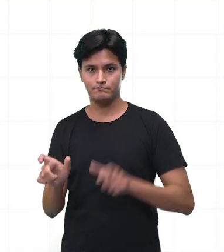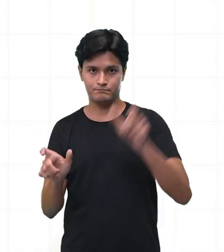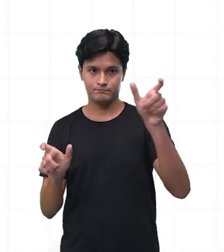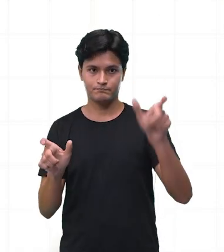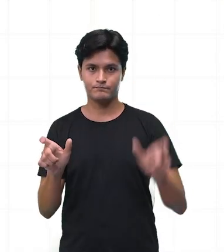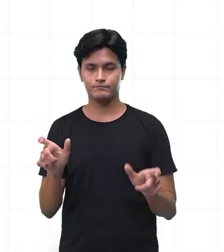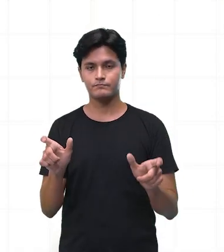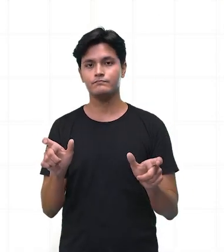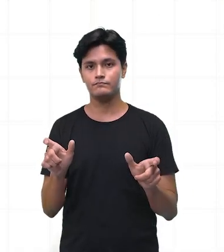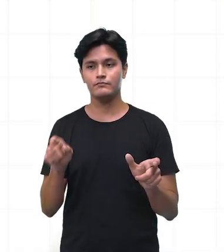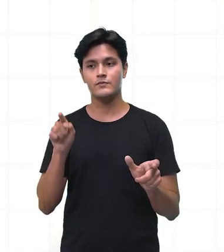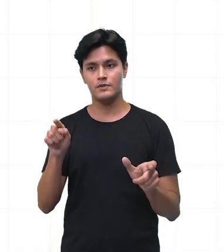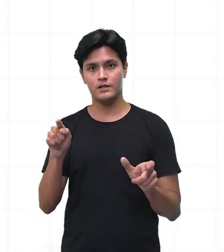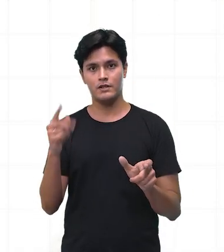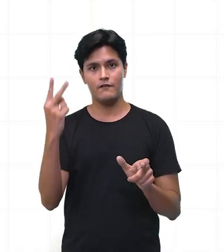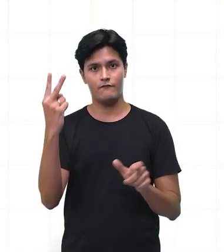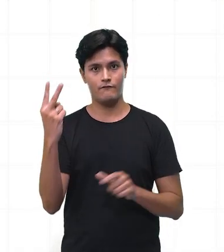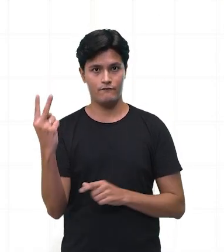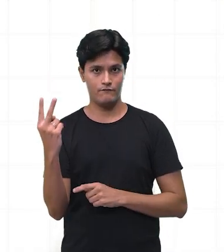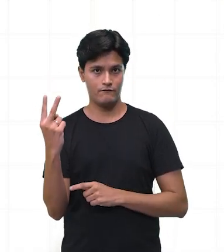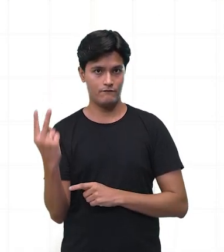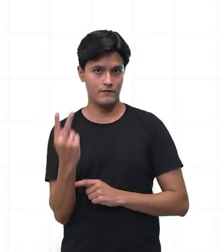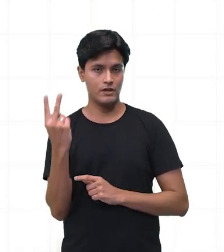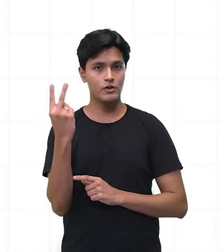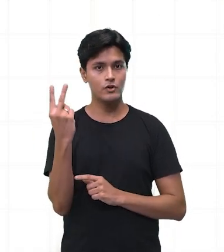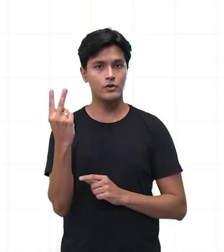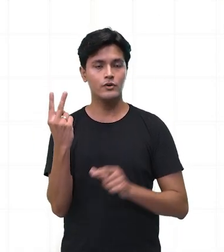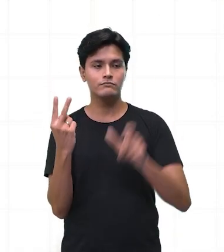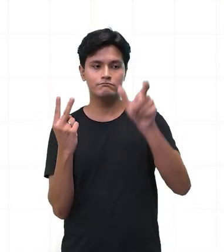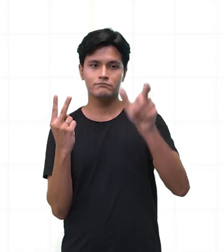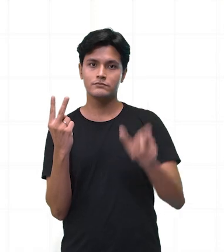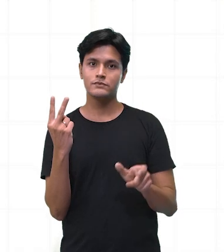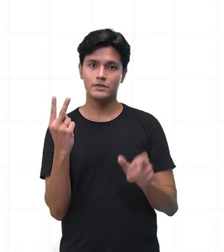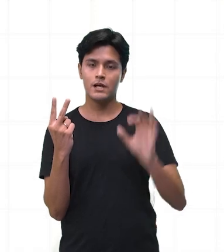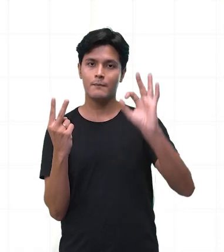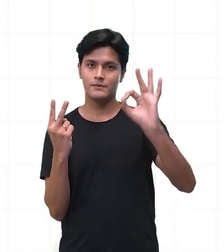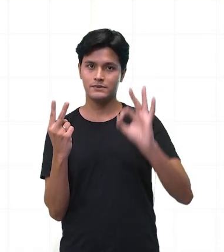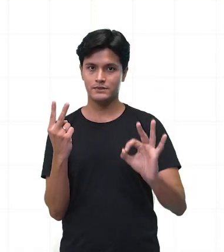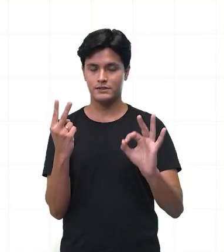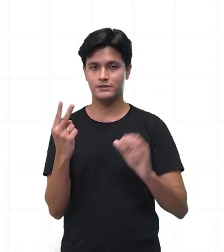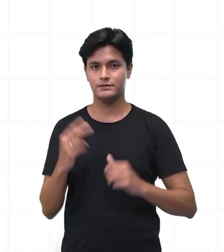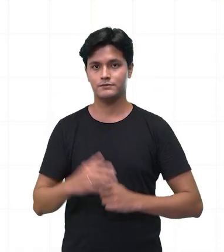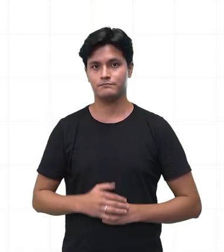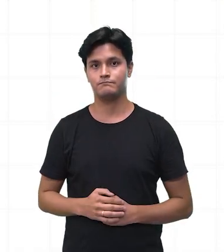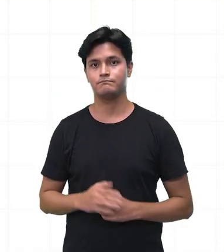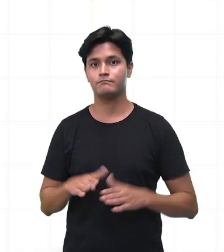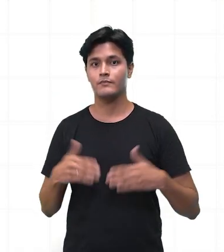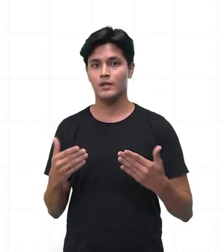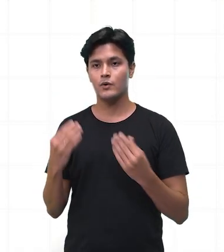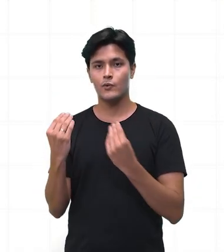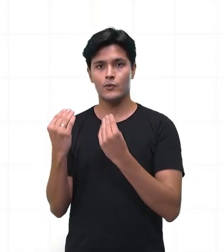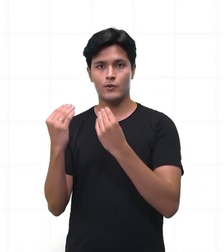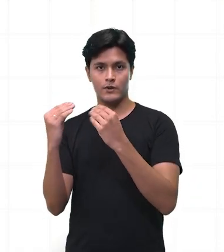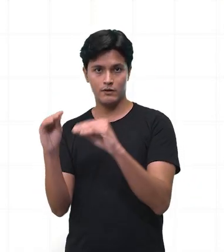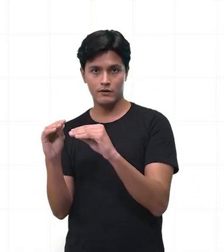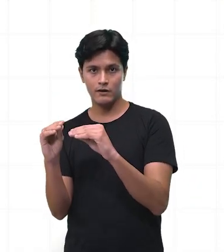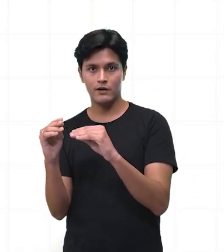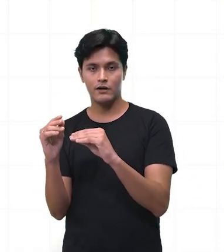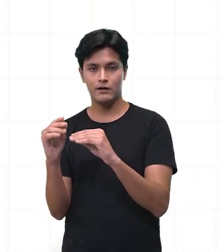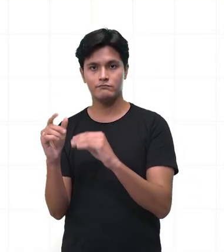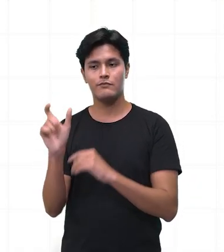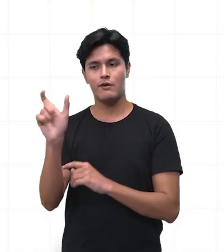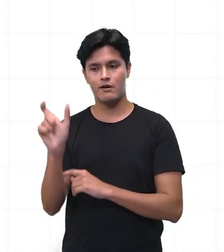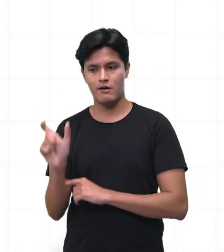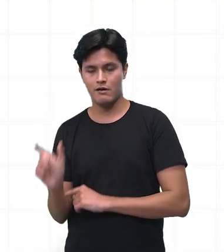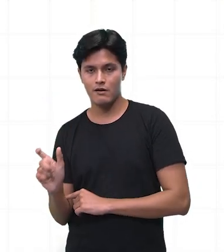delas é o valor e a segunda delas é a porcentagem. Então, nós vamos colocar aqui valores e aqui